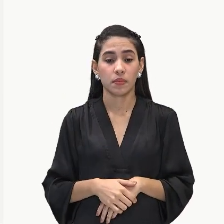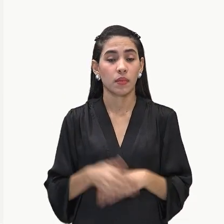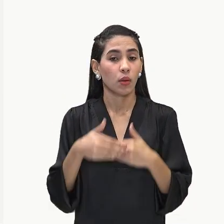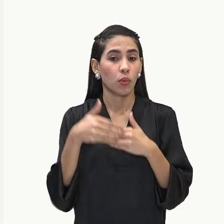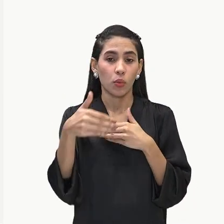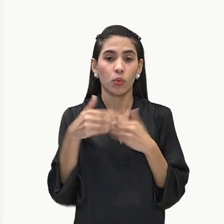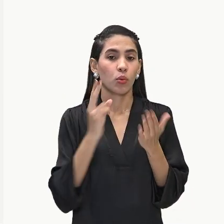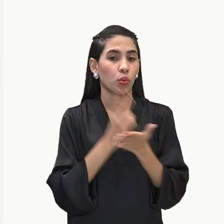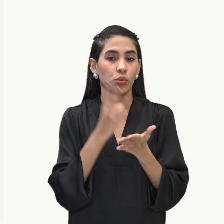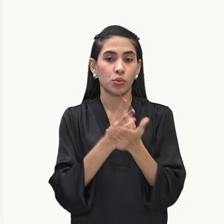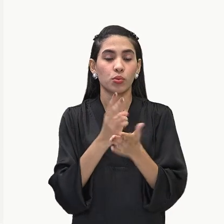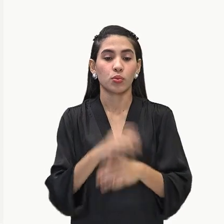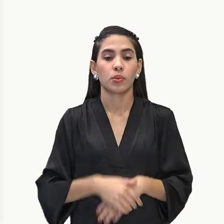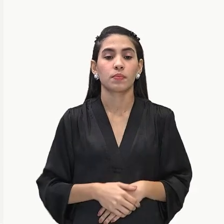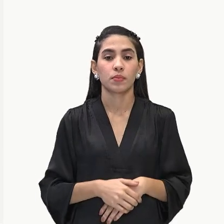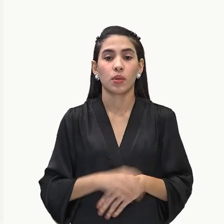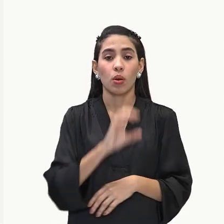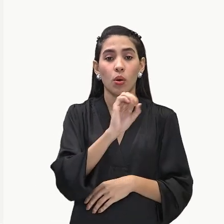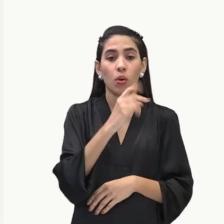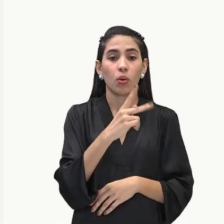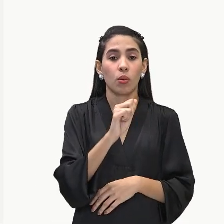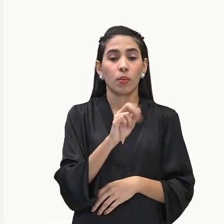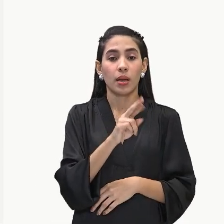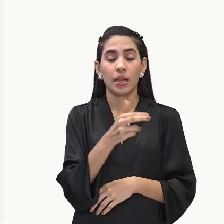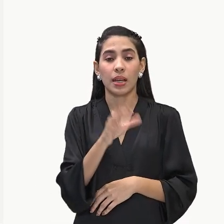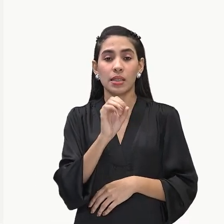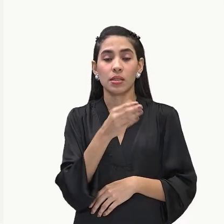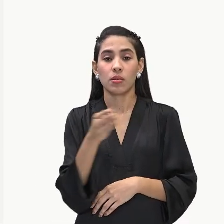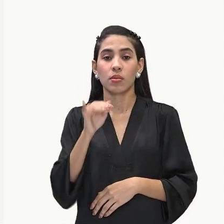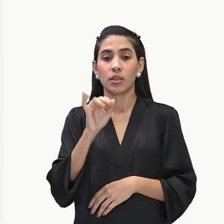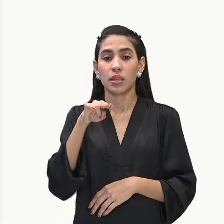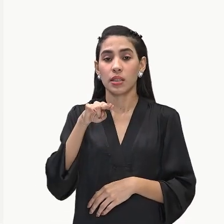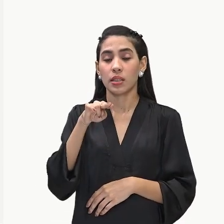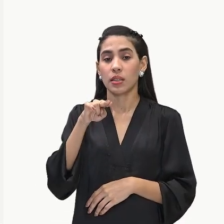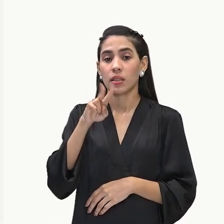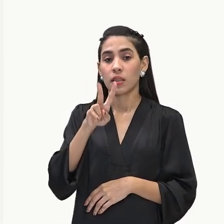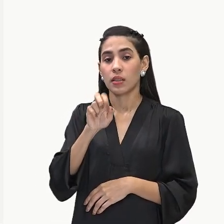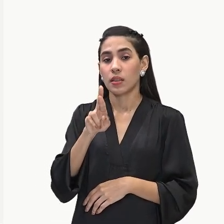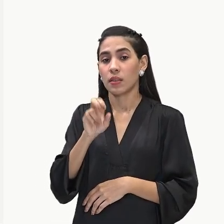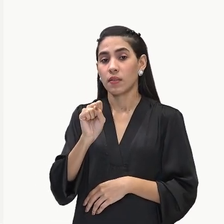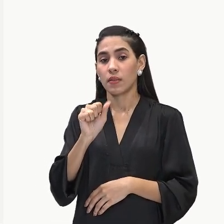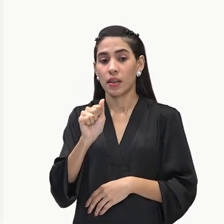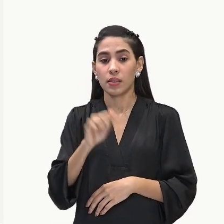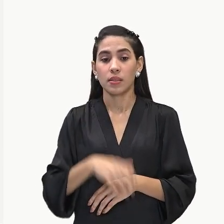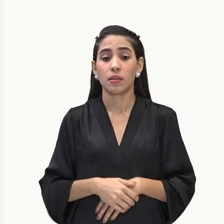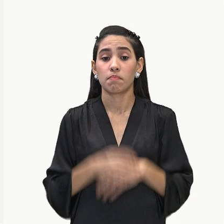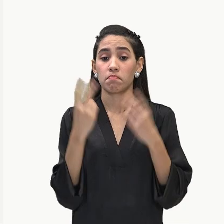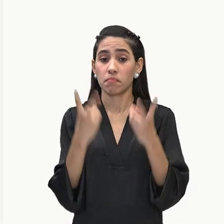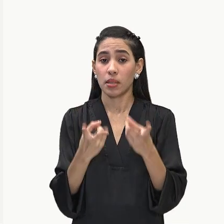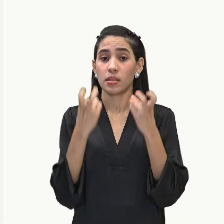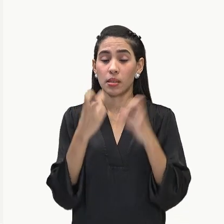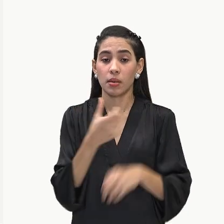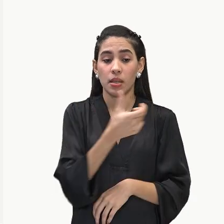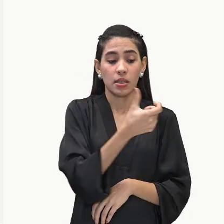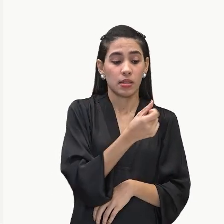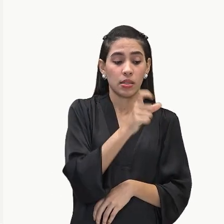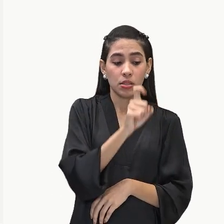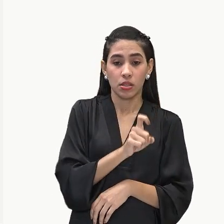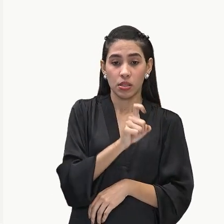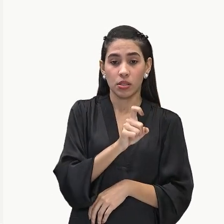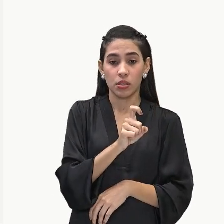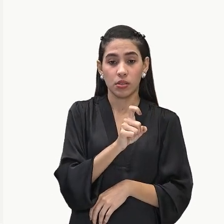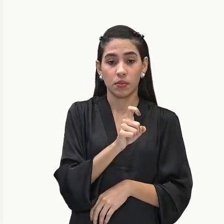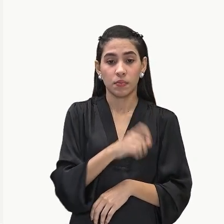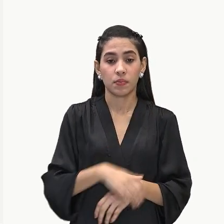ao uso da operação inversa. Qual é a operação inversa? Perceba que aqui está 6x, mas na verdade